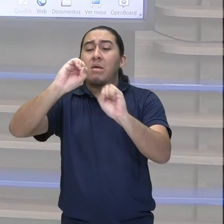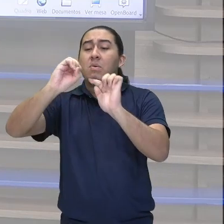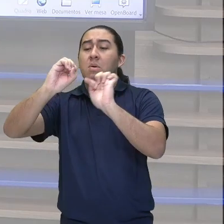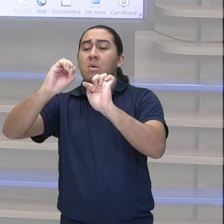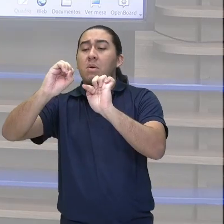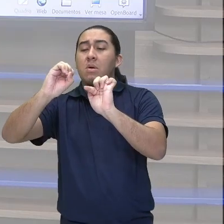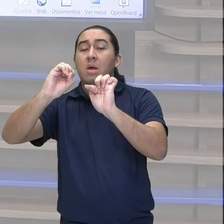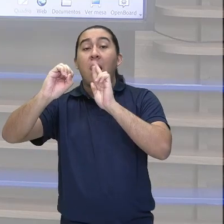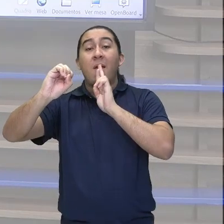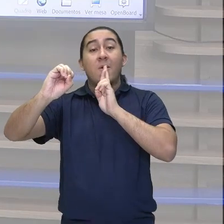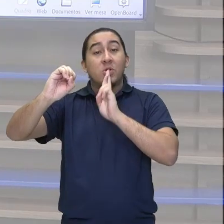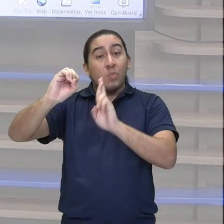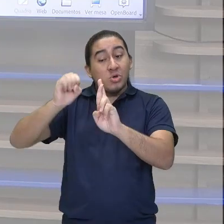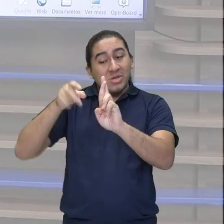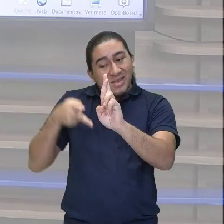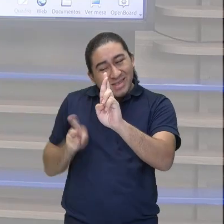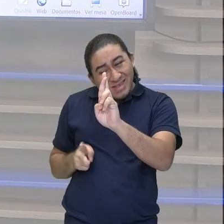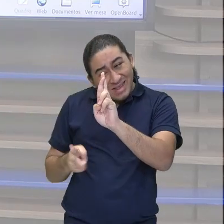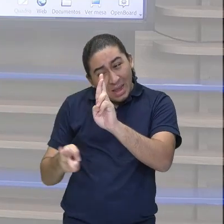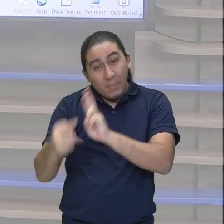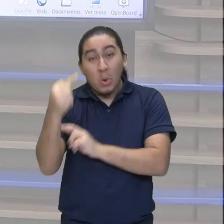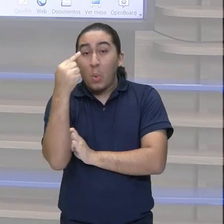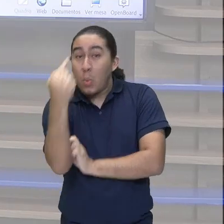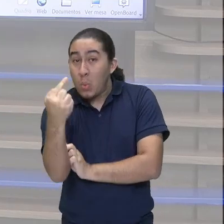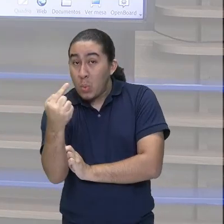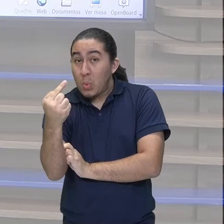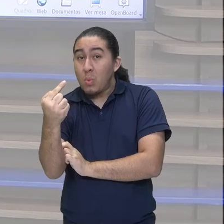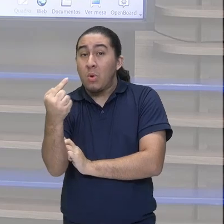1. Professor, todo número,